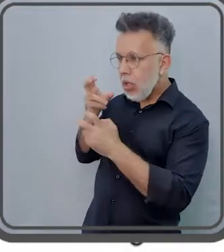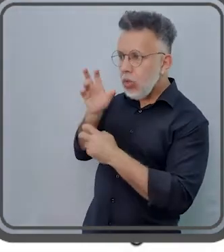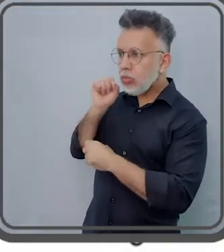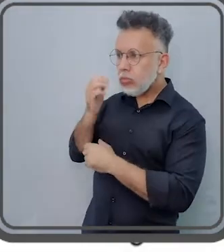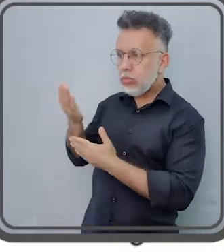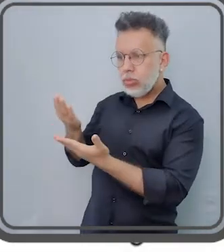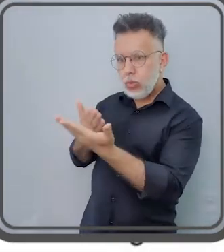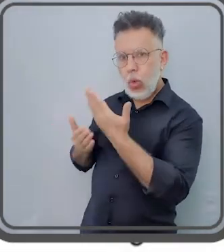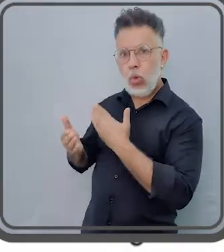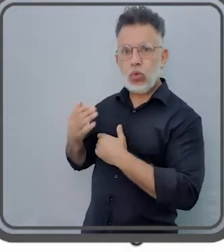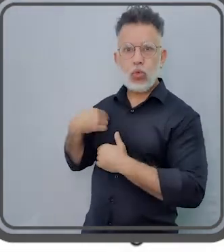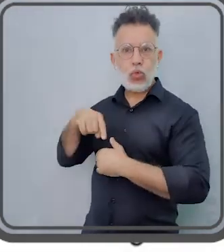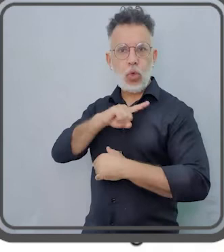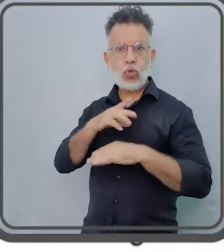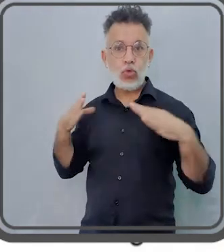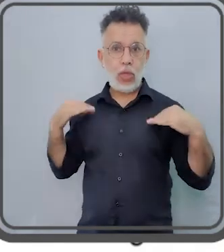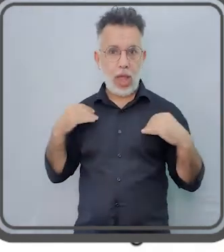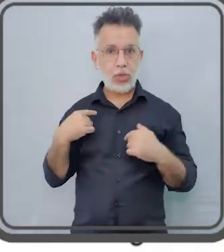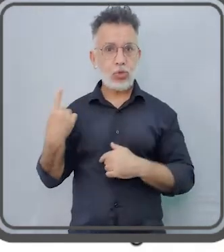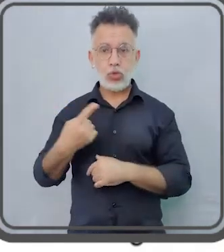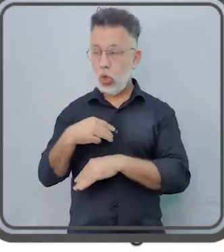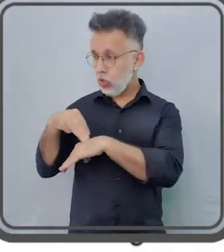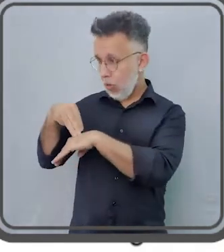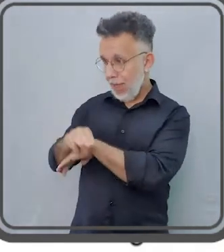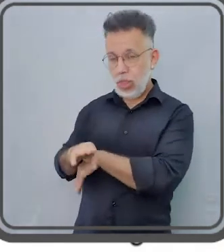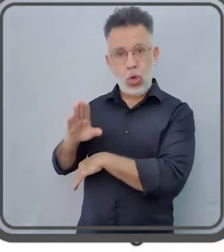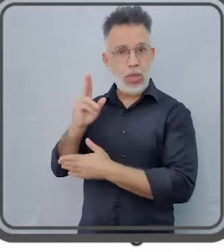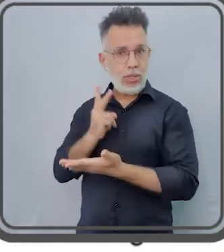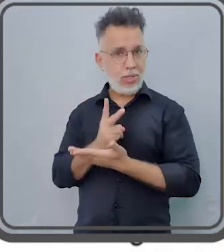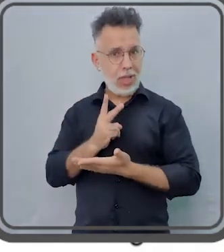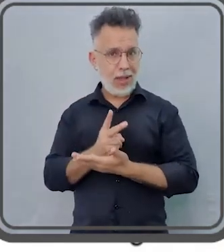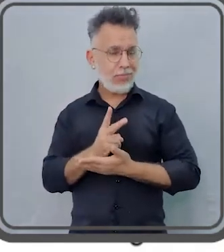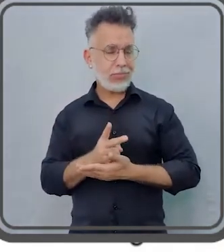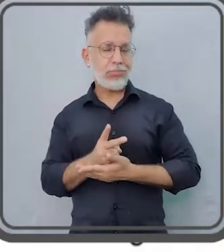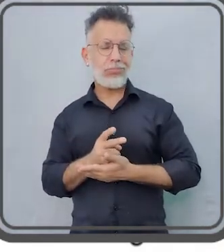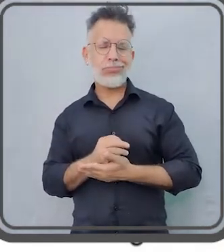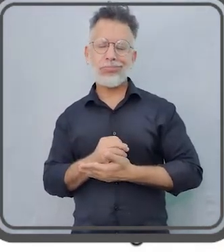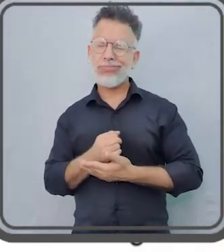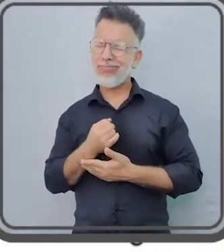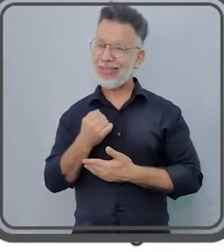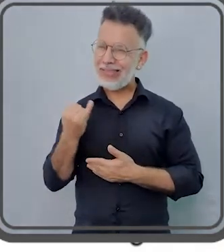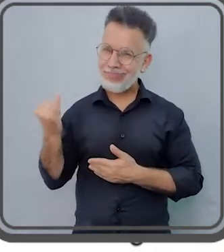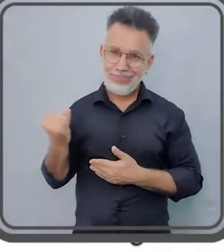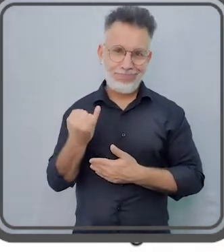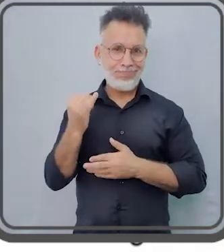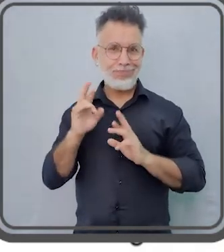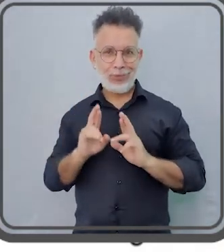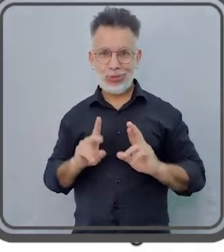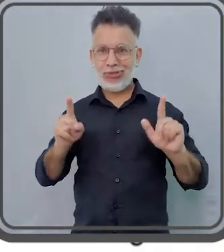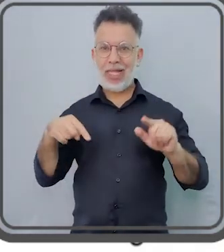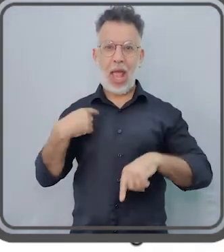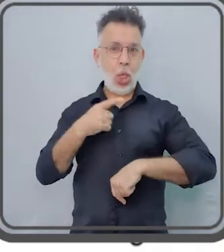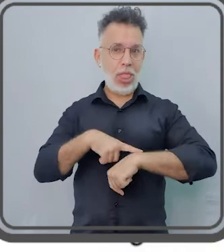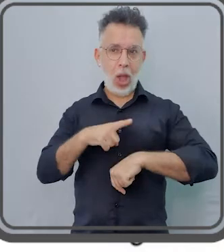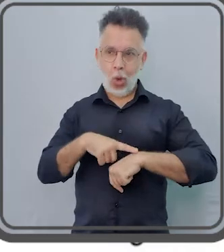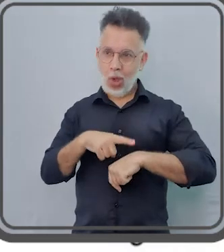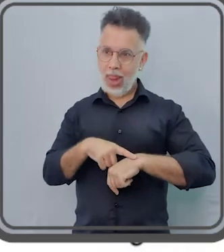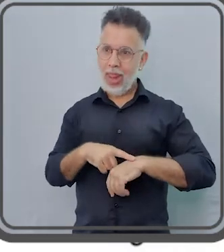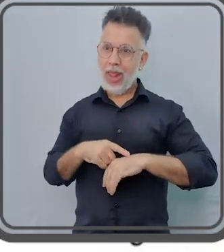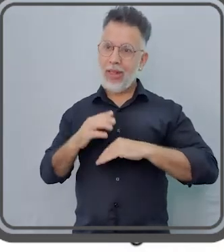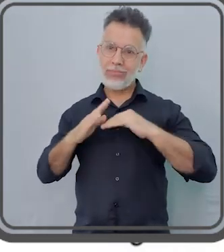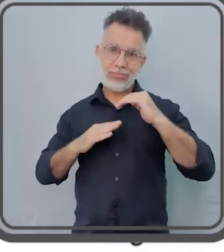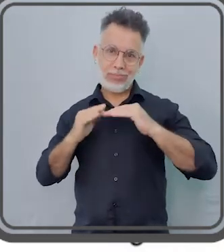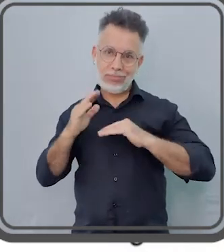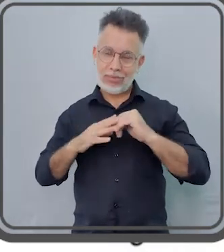anjos, enfim, mentores pontuais. Isso, sem dúvida, é um grande diferencial na hora de estabelecer estratégia, modelo